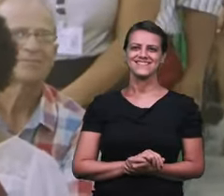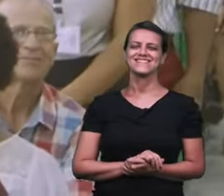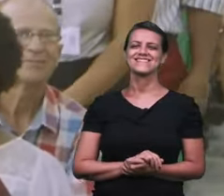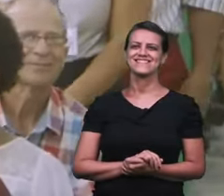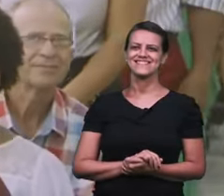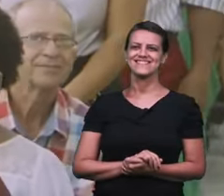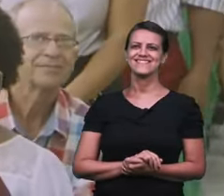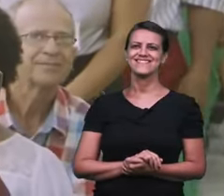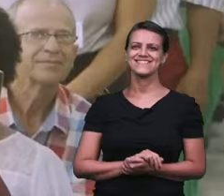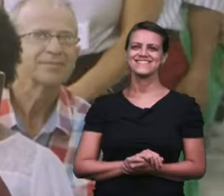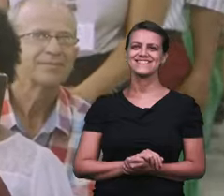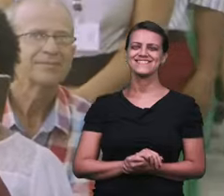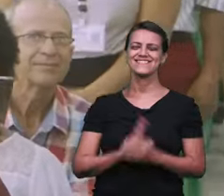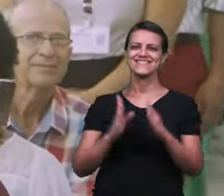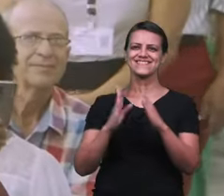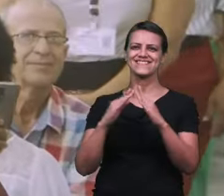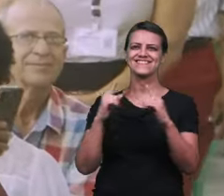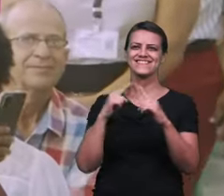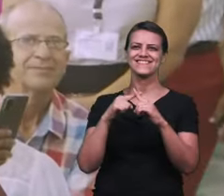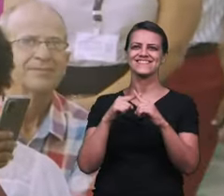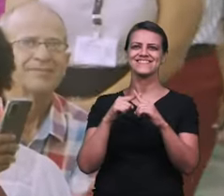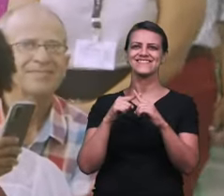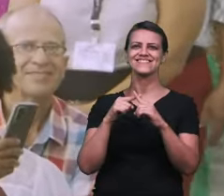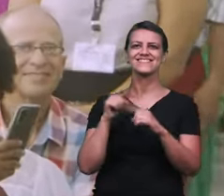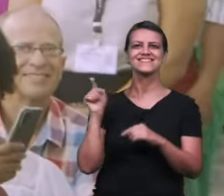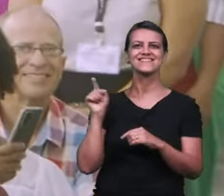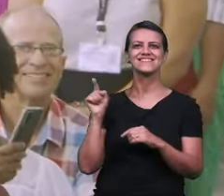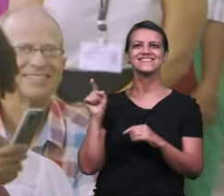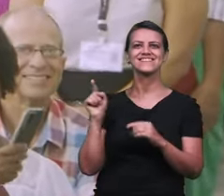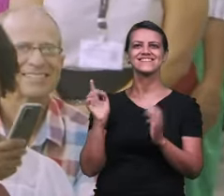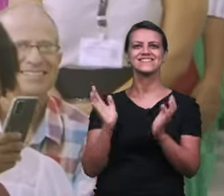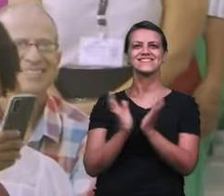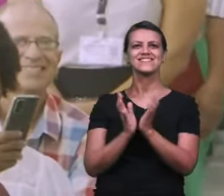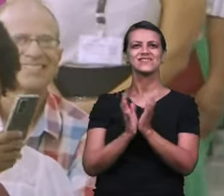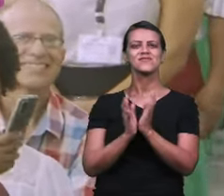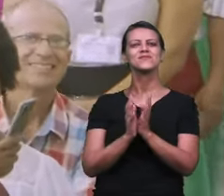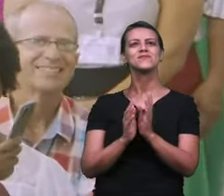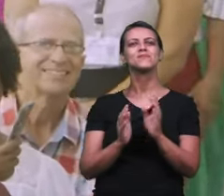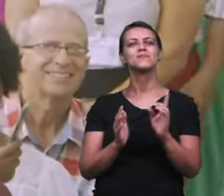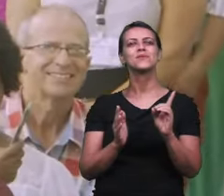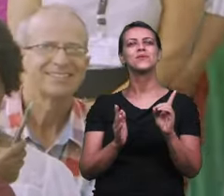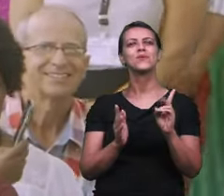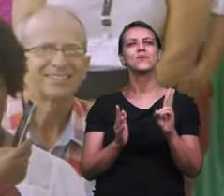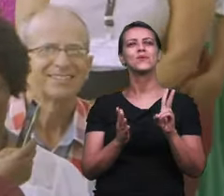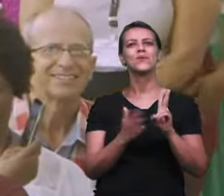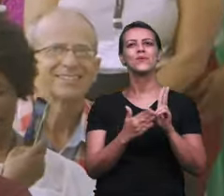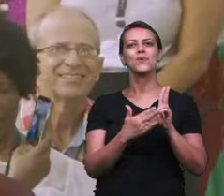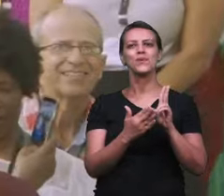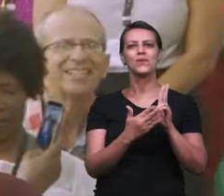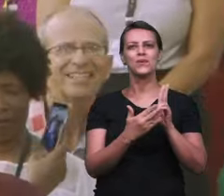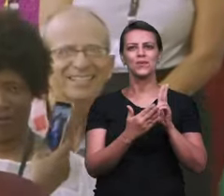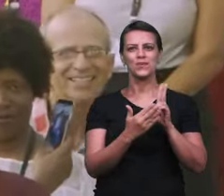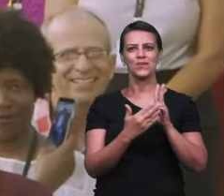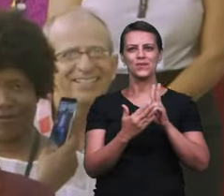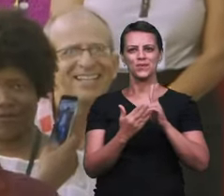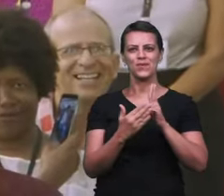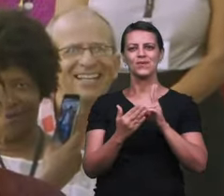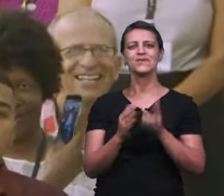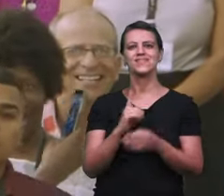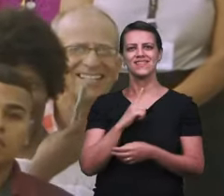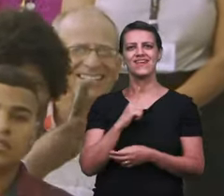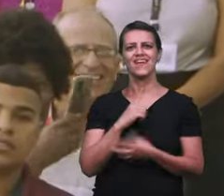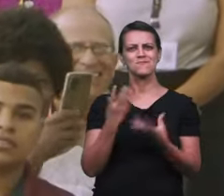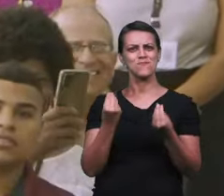muito da igreja. Bom. O ali... pastor e o diácono. Tá, o Tem Coroa Vermelha. Aliás, tem. O Manaim tá cheio de baiano aqui, né? Tá uma bênção. Ah,